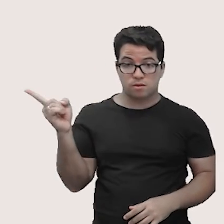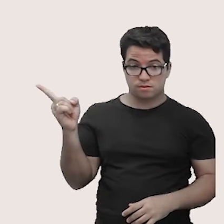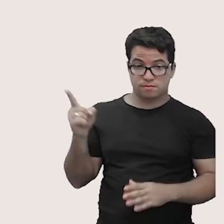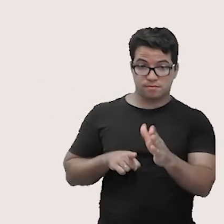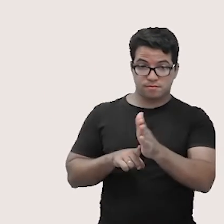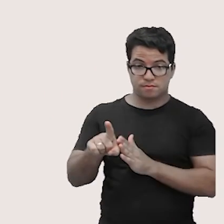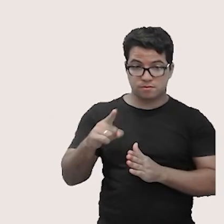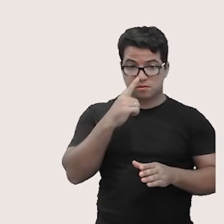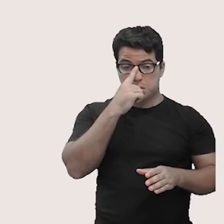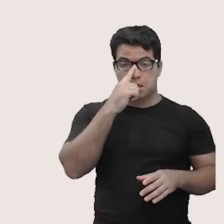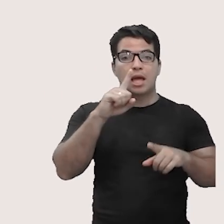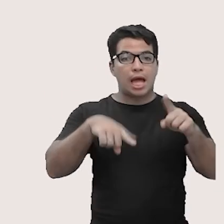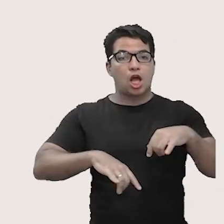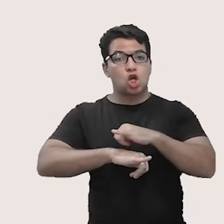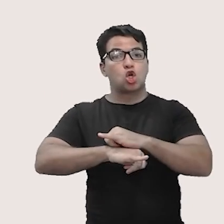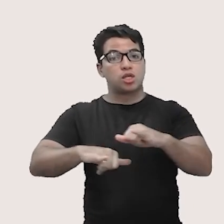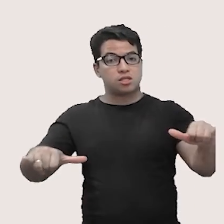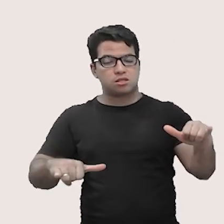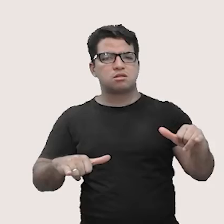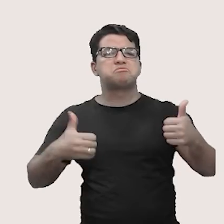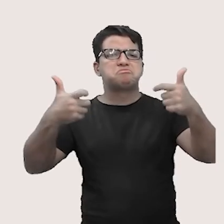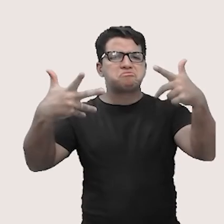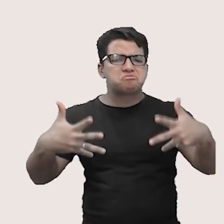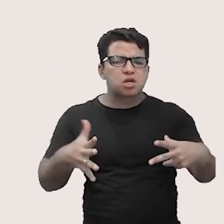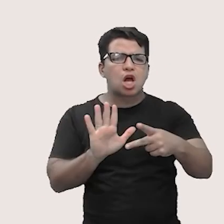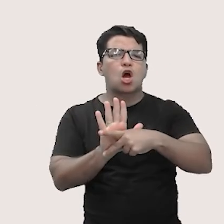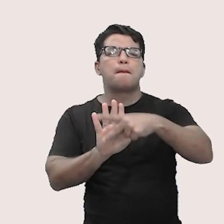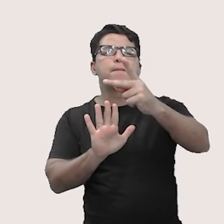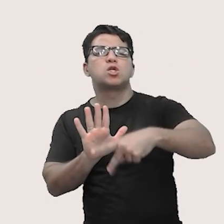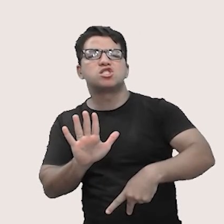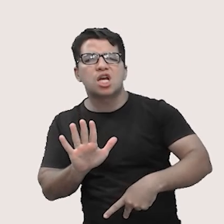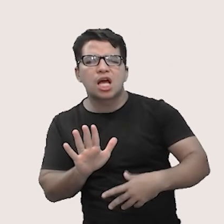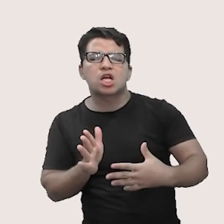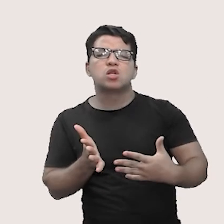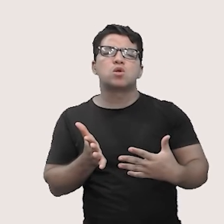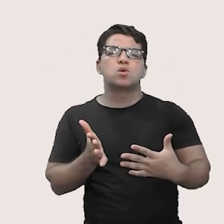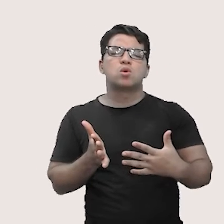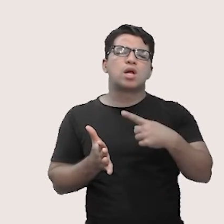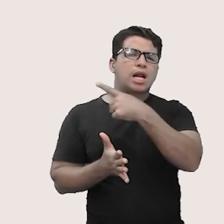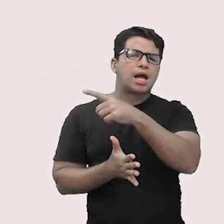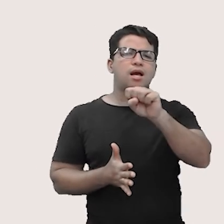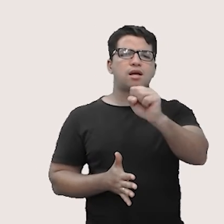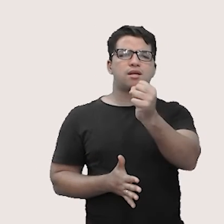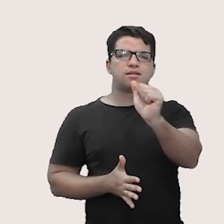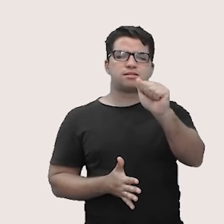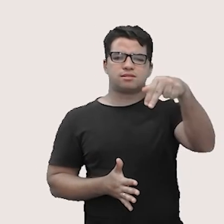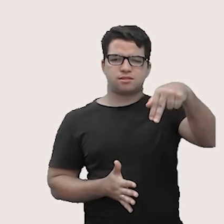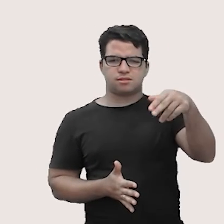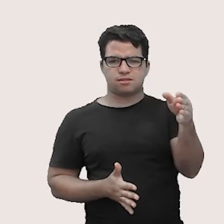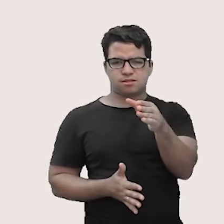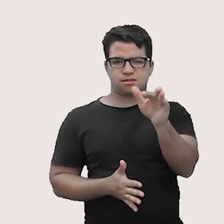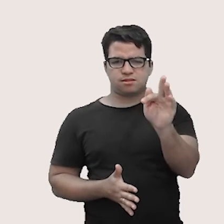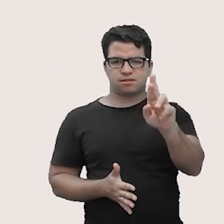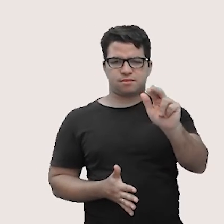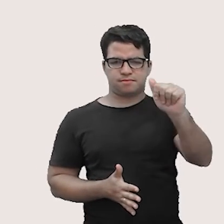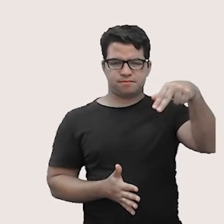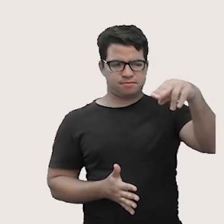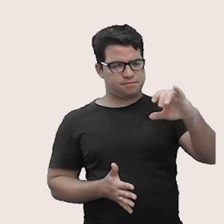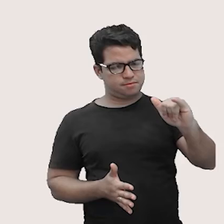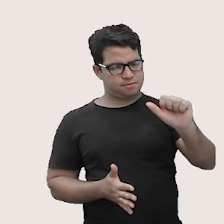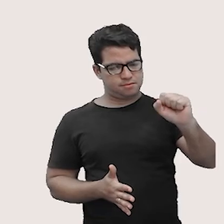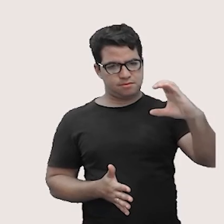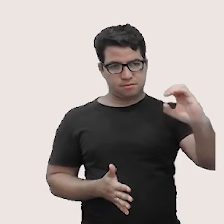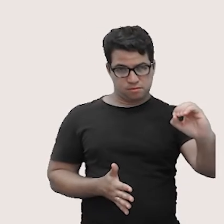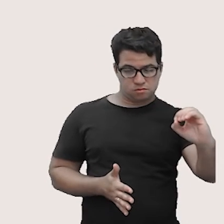um projeto que ocorreu em São Francisco, que favorecia 4.300 pessoas que moravam